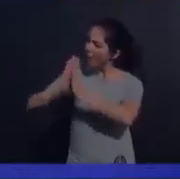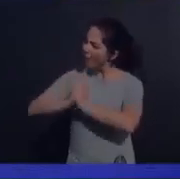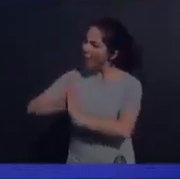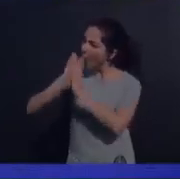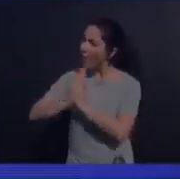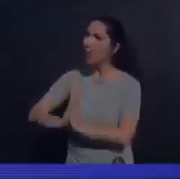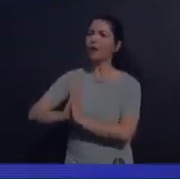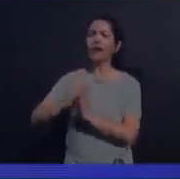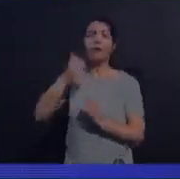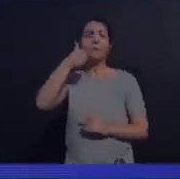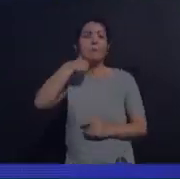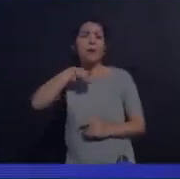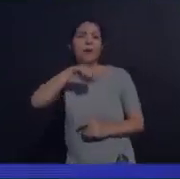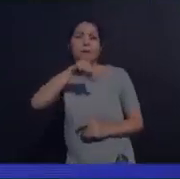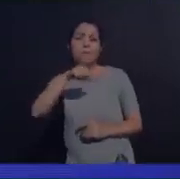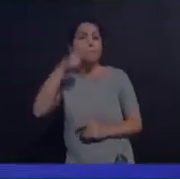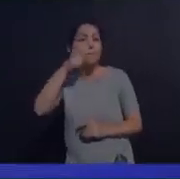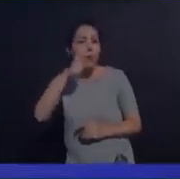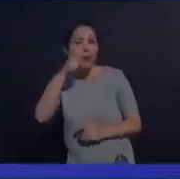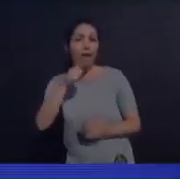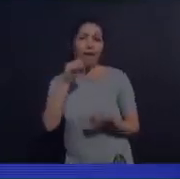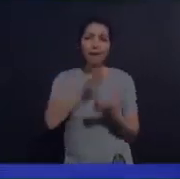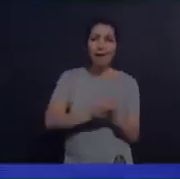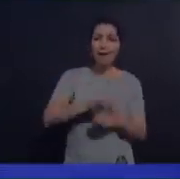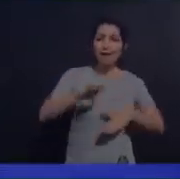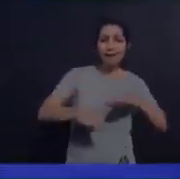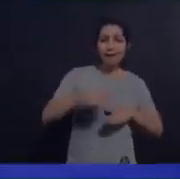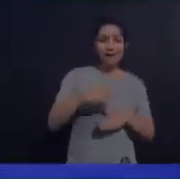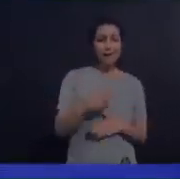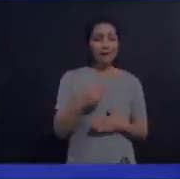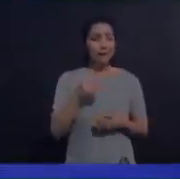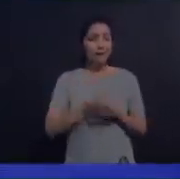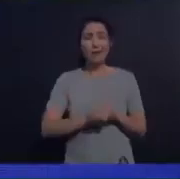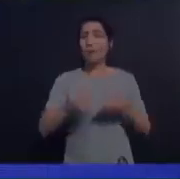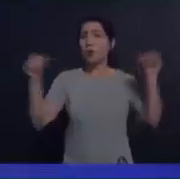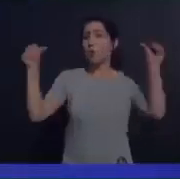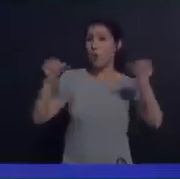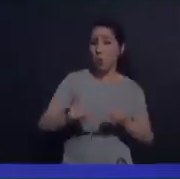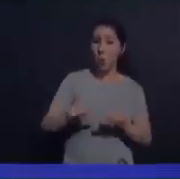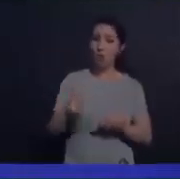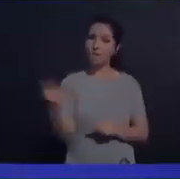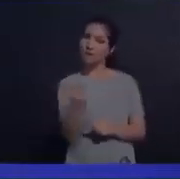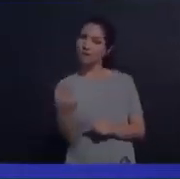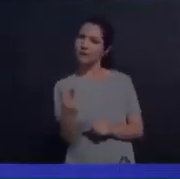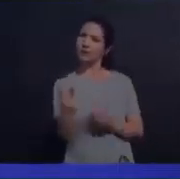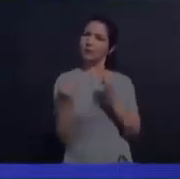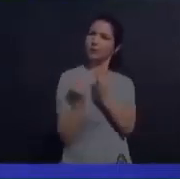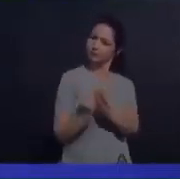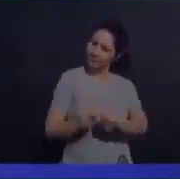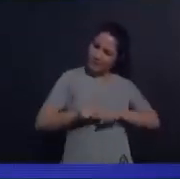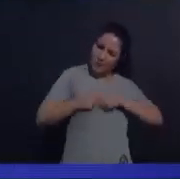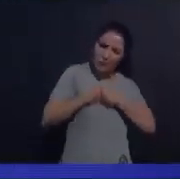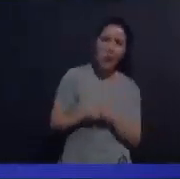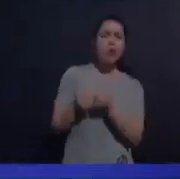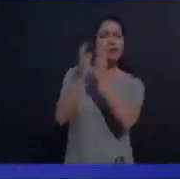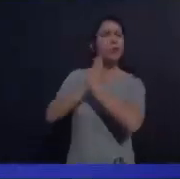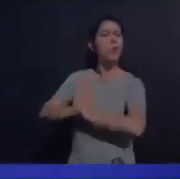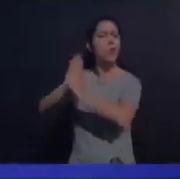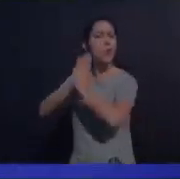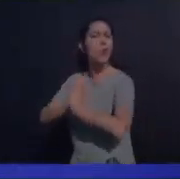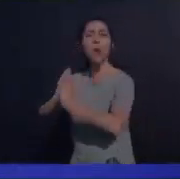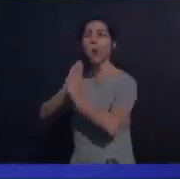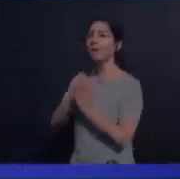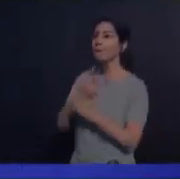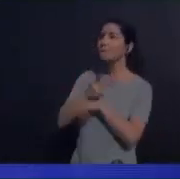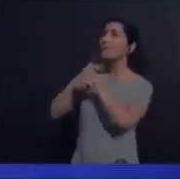mulher casada, marido, tiver luta no seu casamento e juntos vocês decidirem orarem e buscar a Deus. Isso é poder